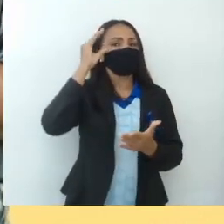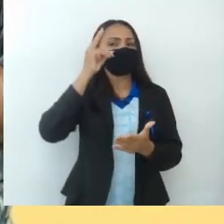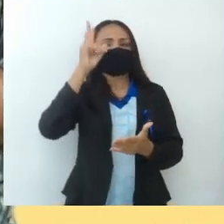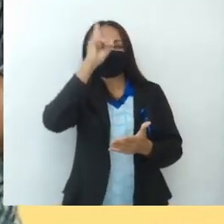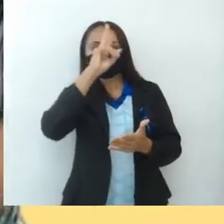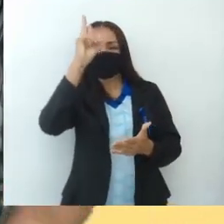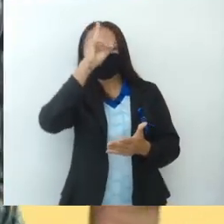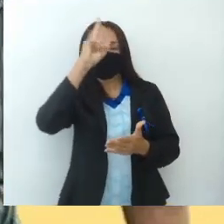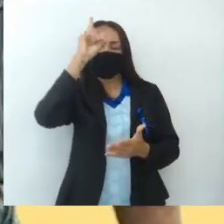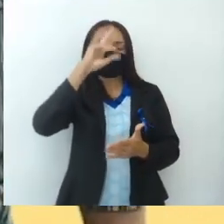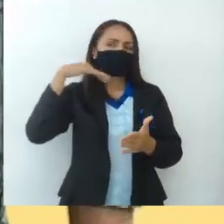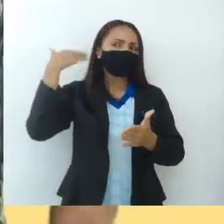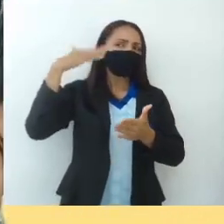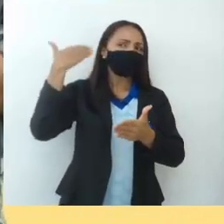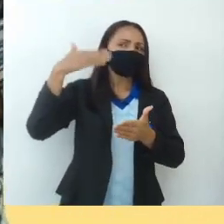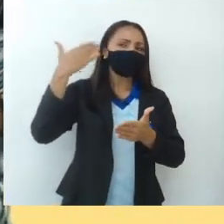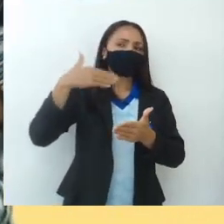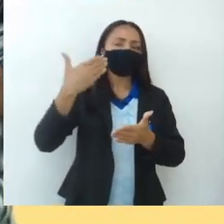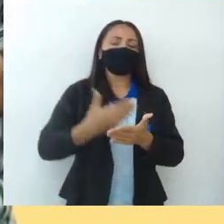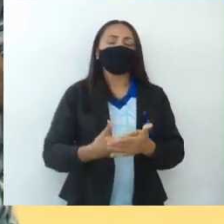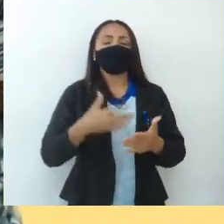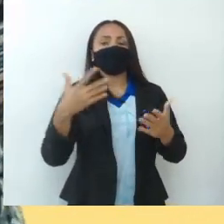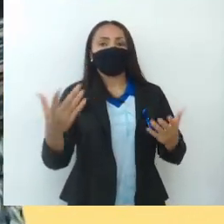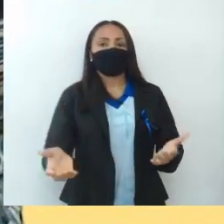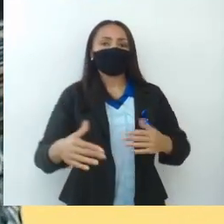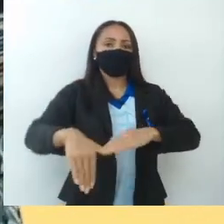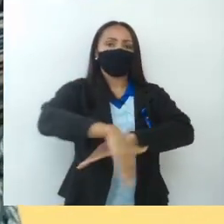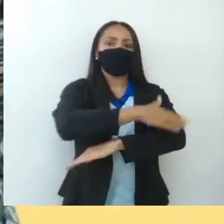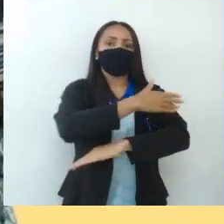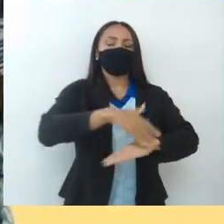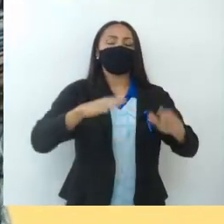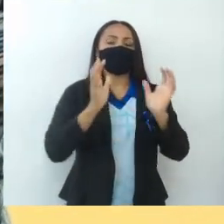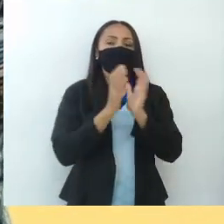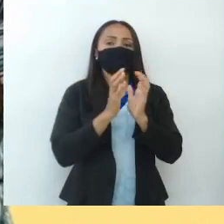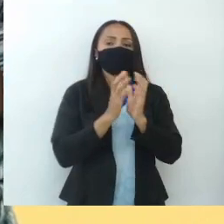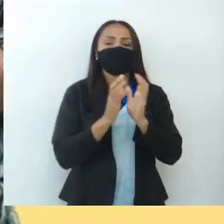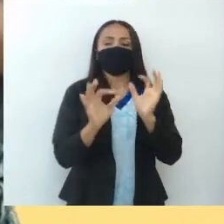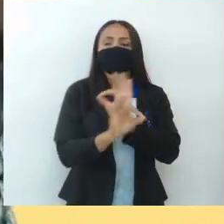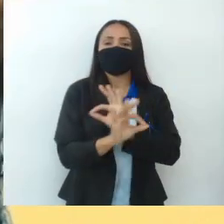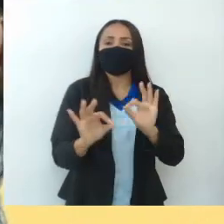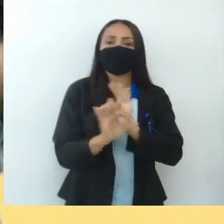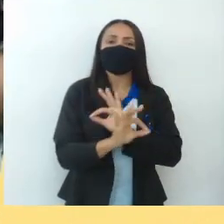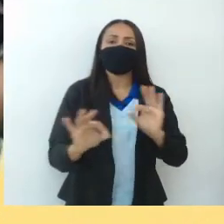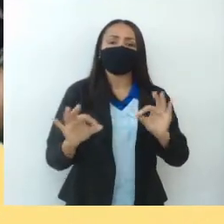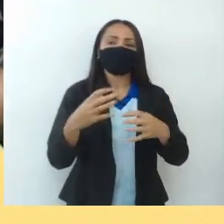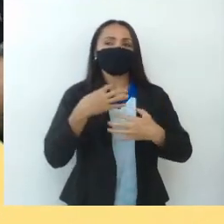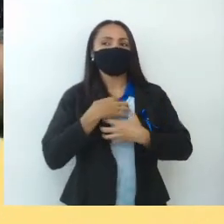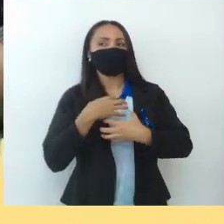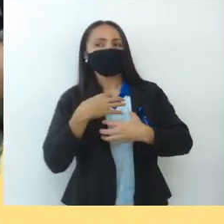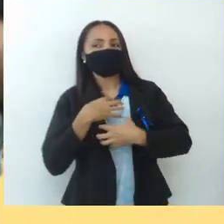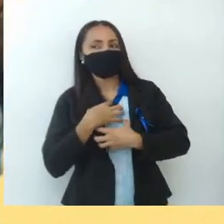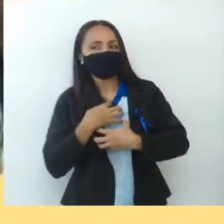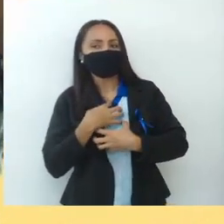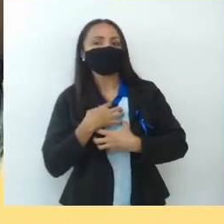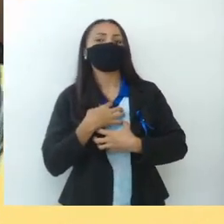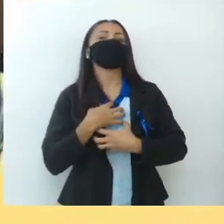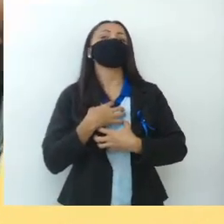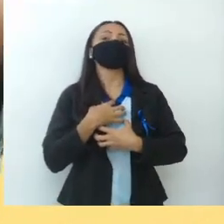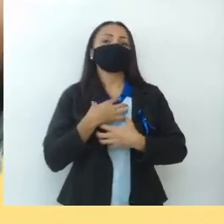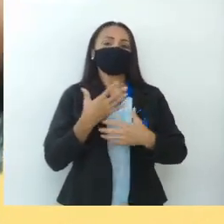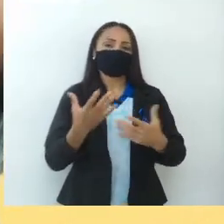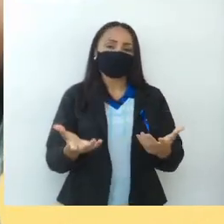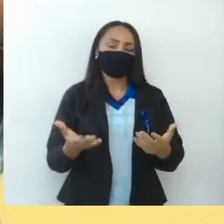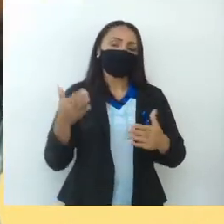Essa relação, rua, Recife, valor histórico. Perfeito. E sentimento. Sentimentos, né? Assim, de pertencimento